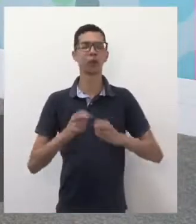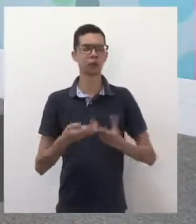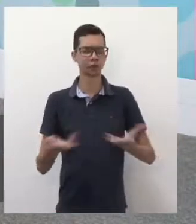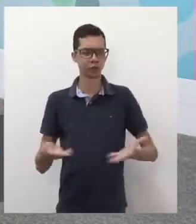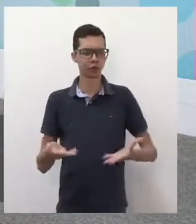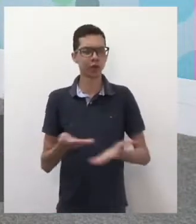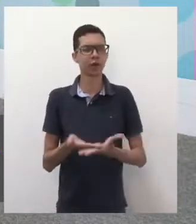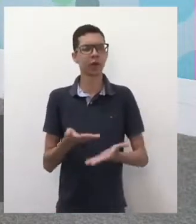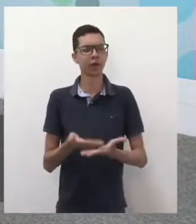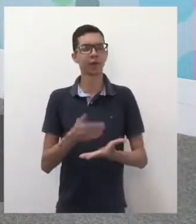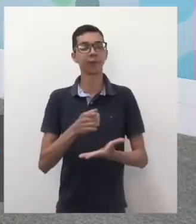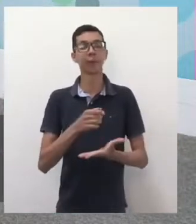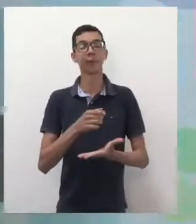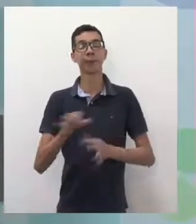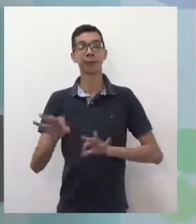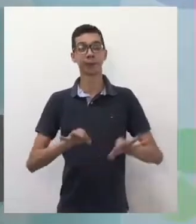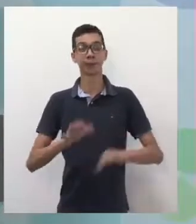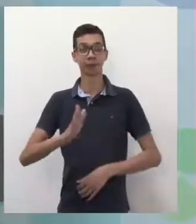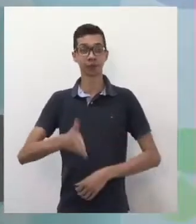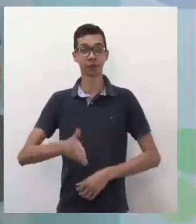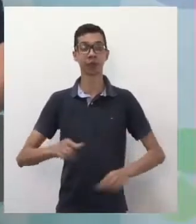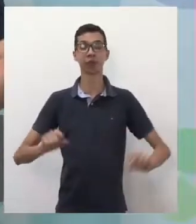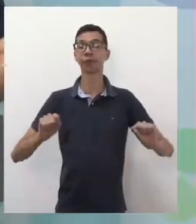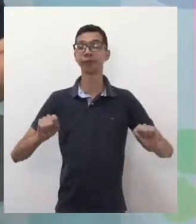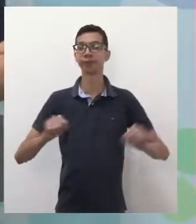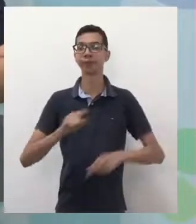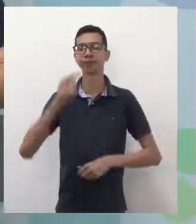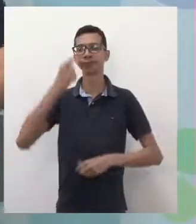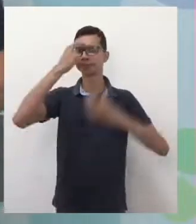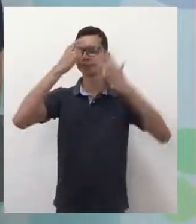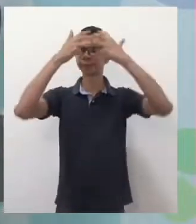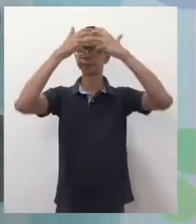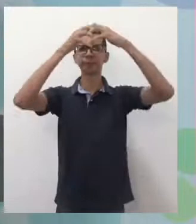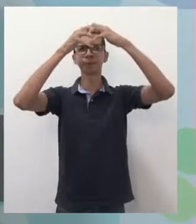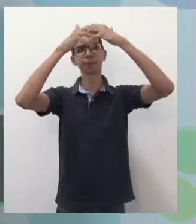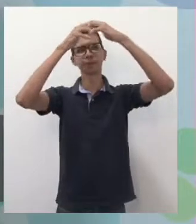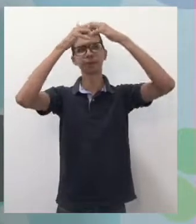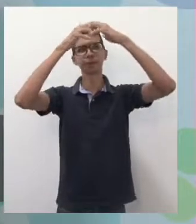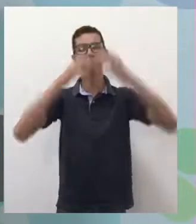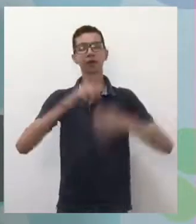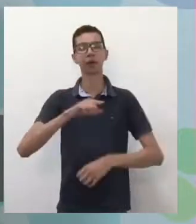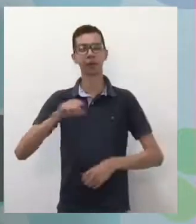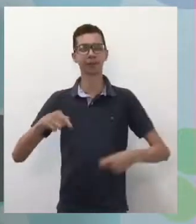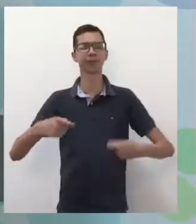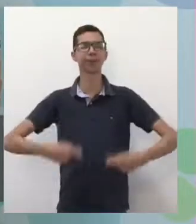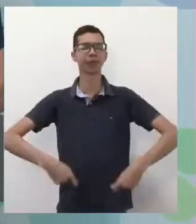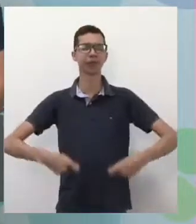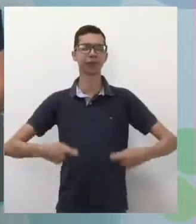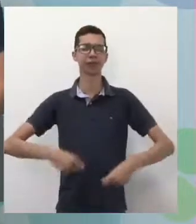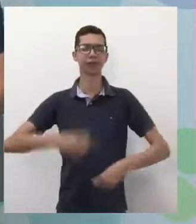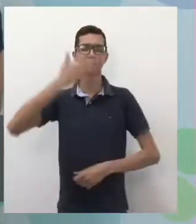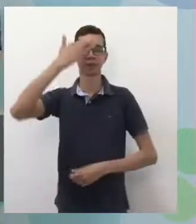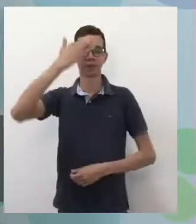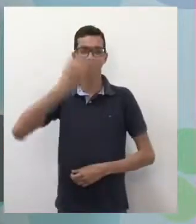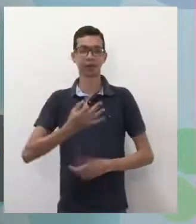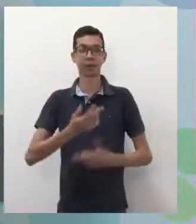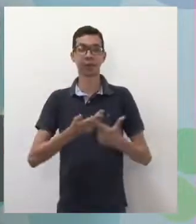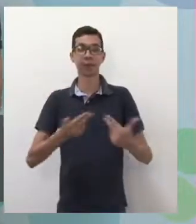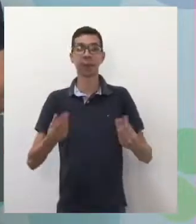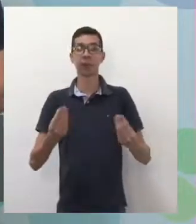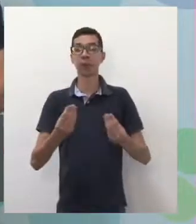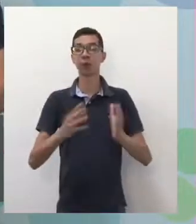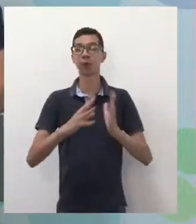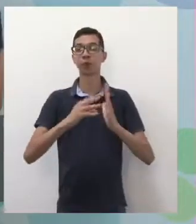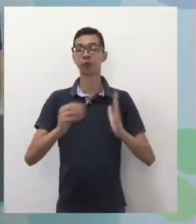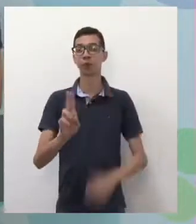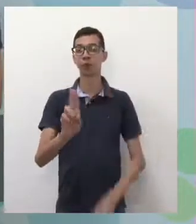gente preparou com uma ideia de fazer você entender aí as fórmulas, utilizar as fórmulas, mas de